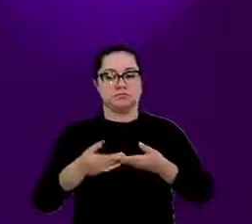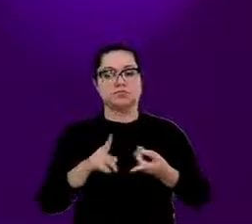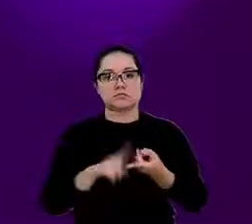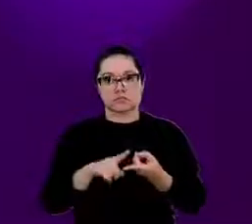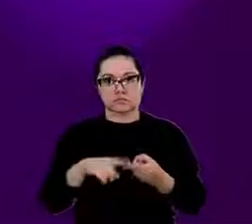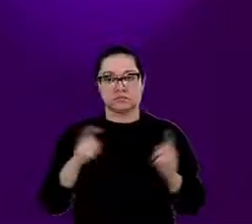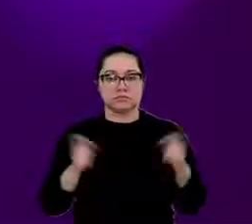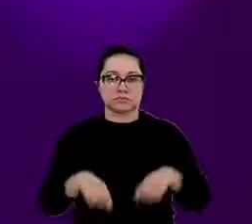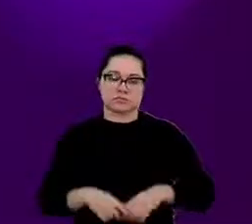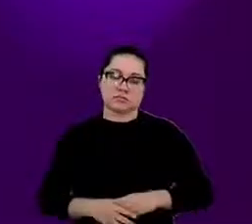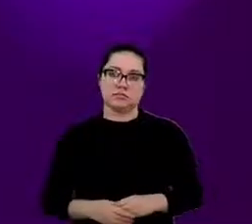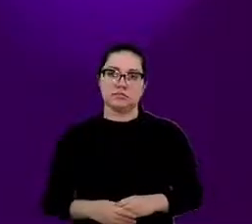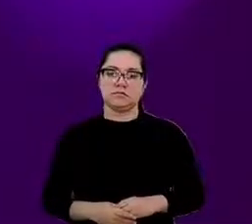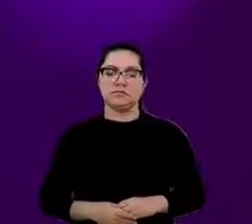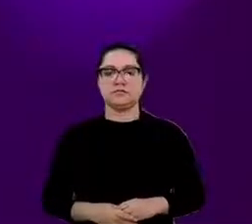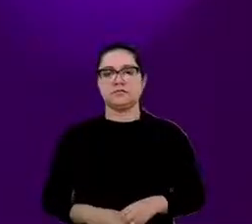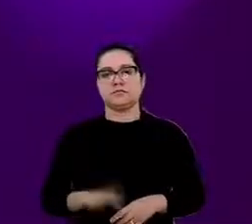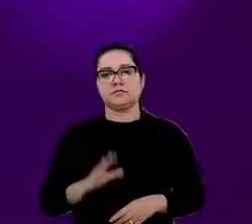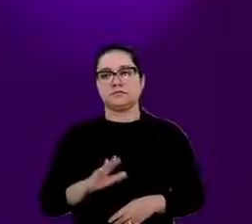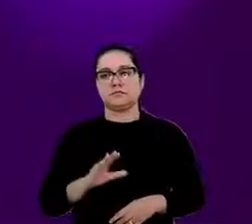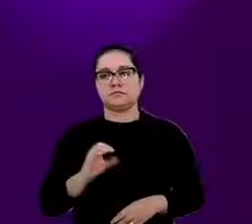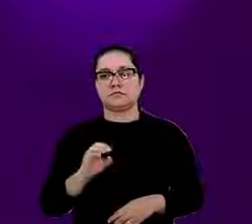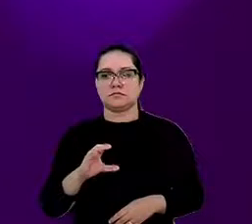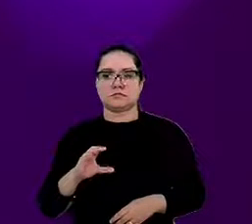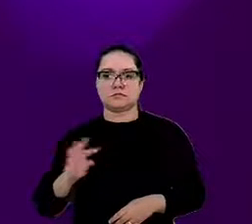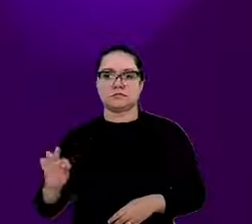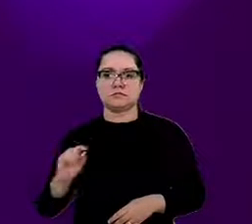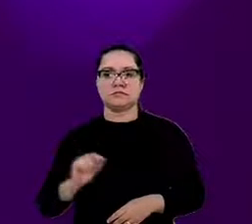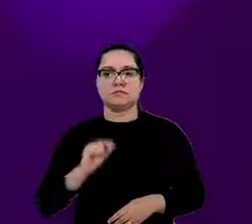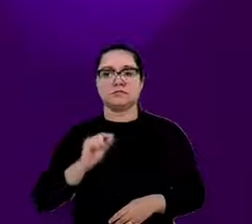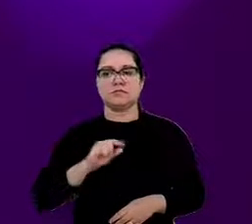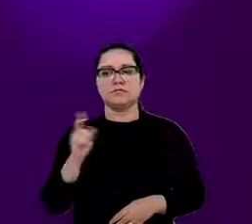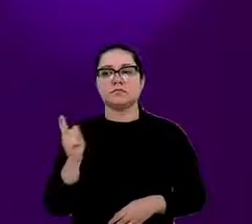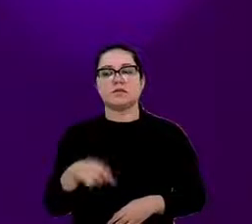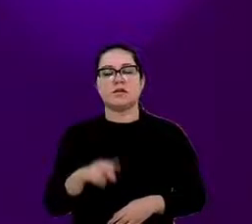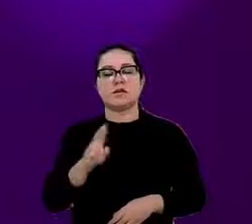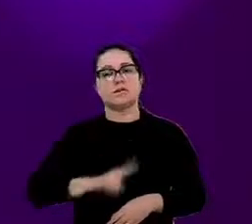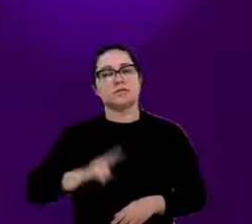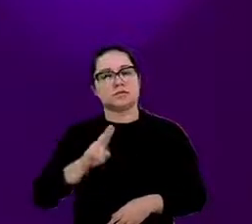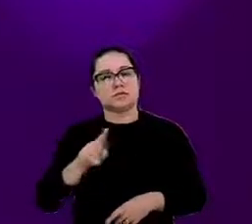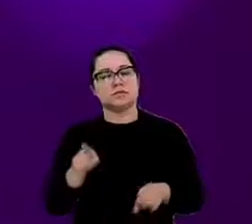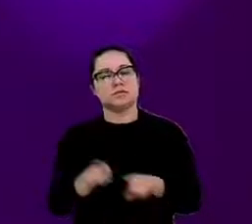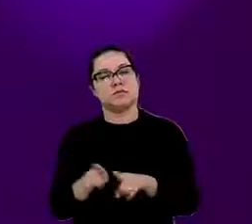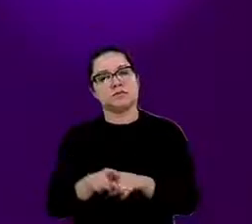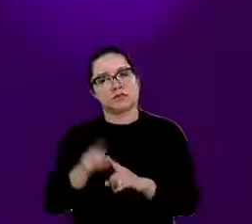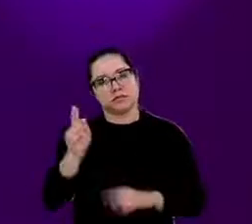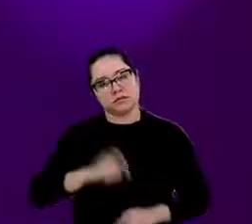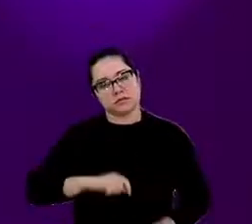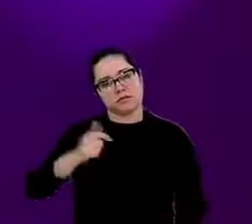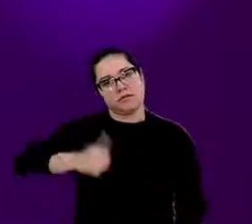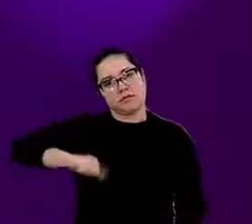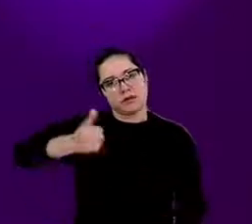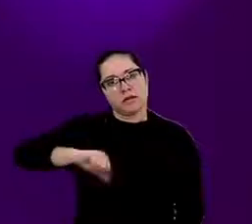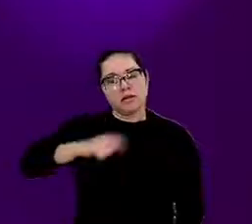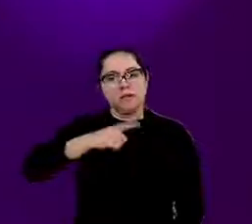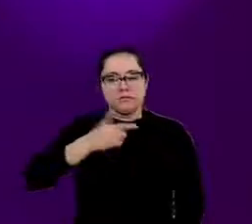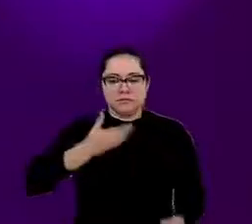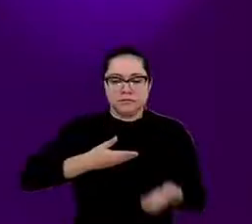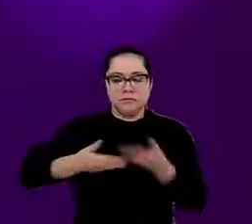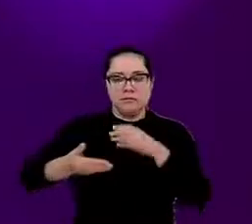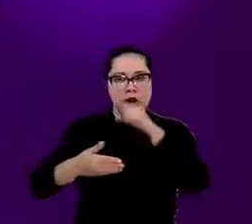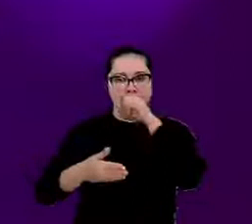de stent. Já o ACT, ele é de grande utilidade também na avaliação do implante do stent, na